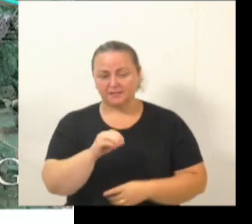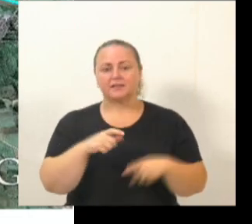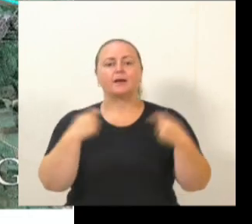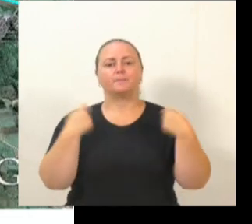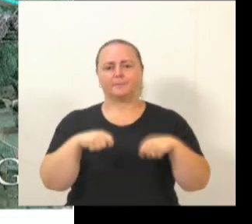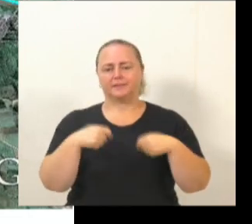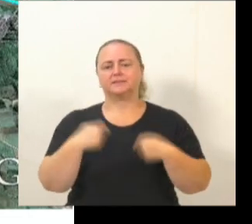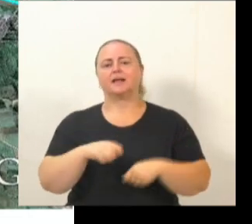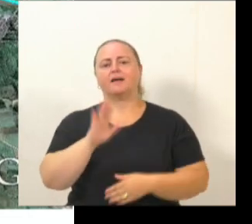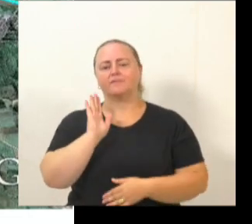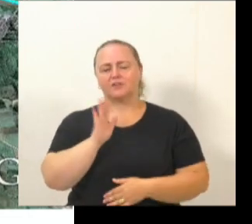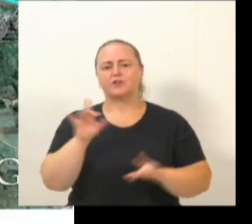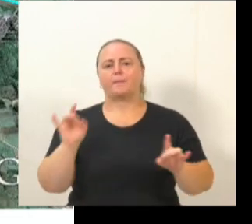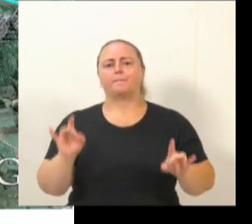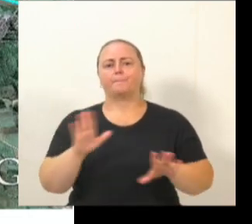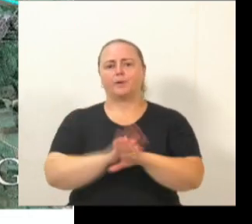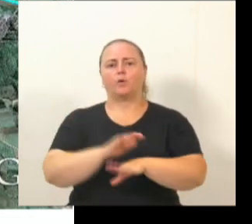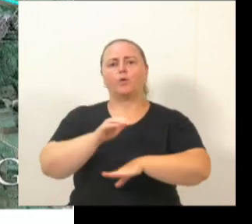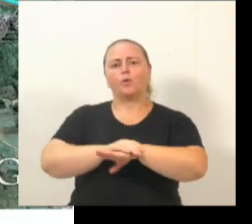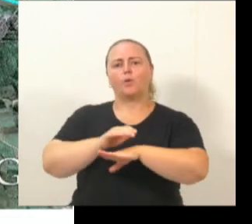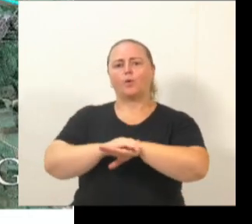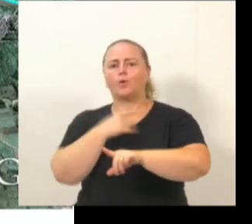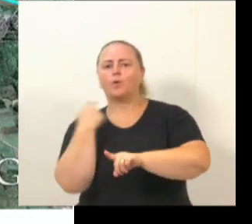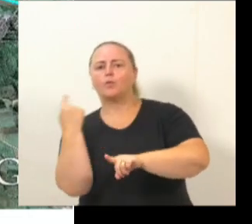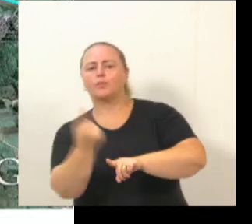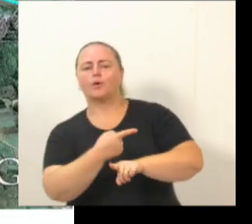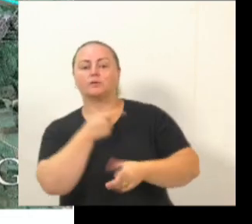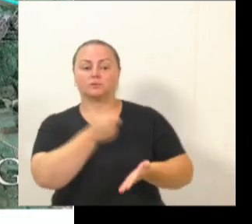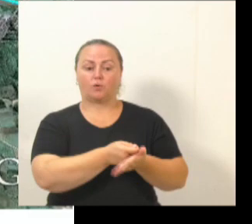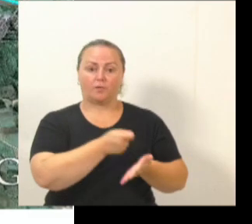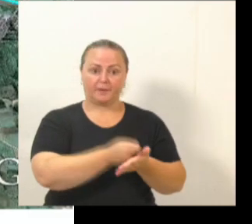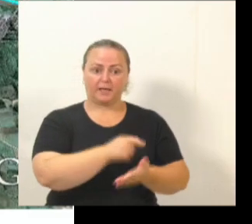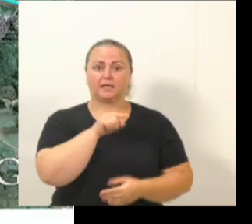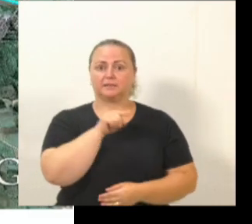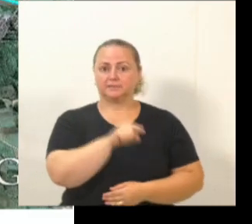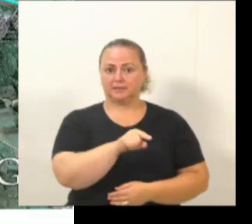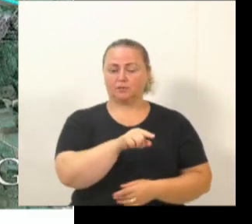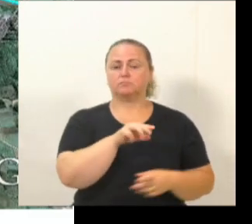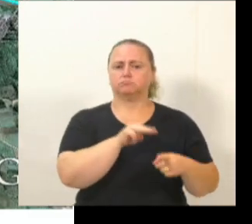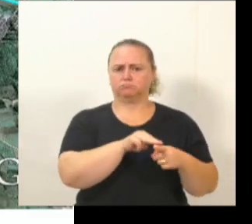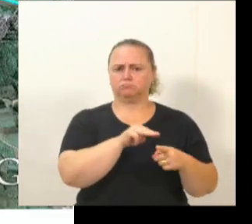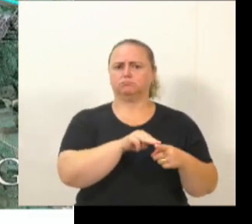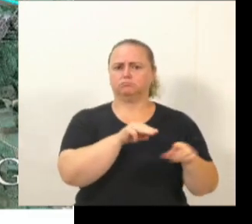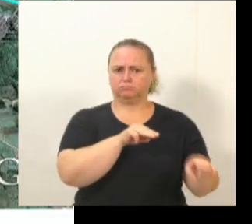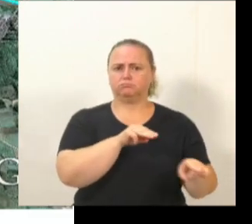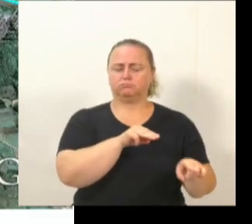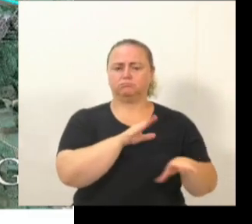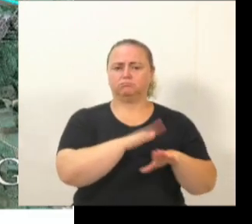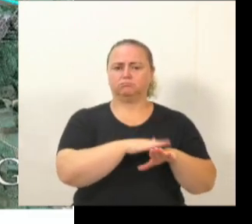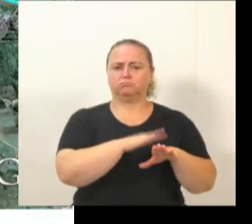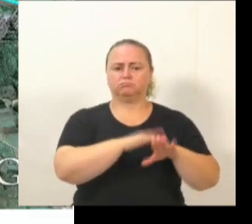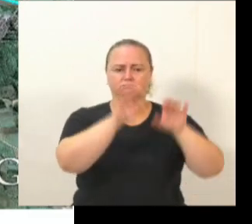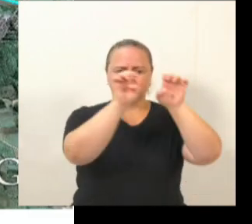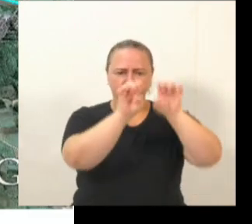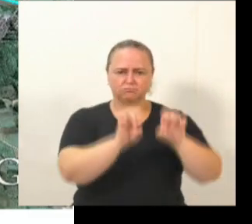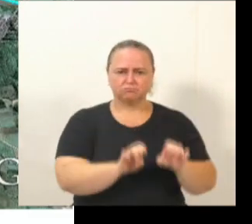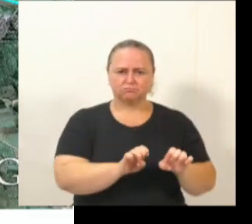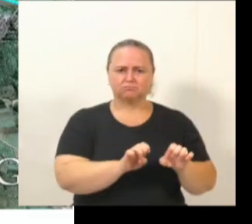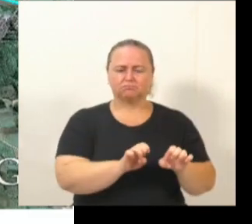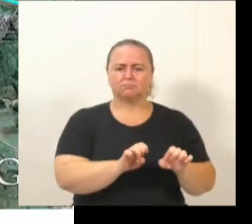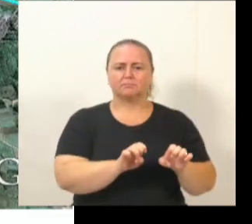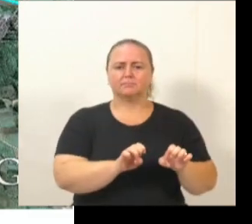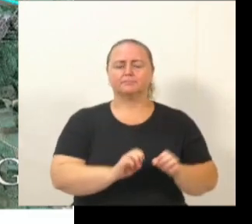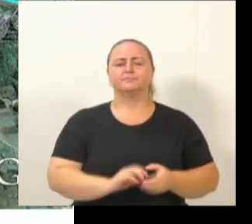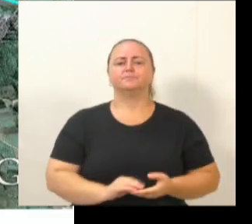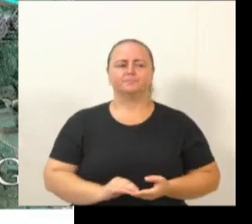passar a ser operado por nós. Continuava sendo obrigação do concedente fazer aquela infraestrutura, como era no começo, só